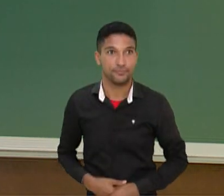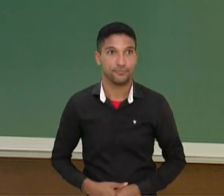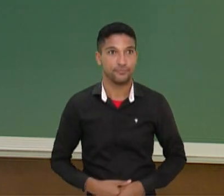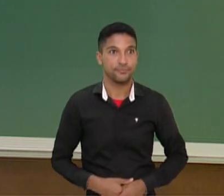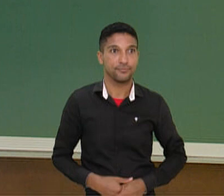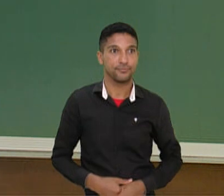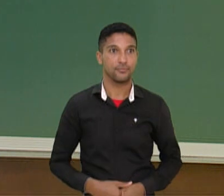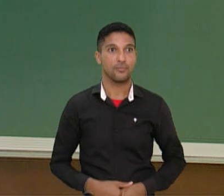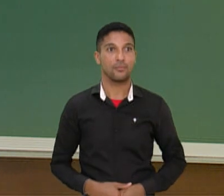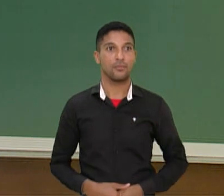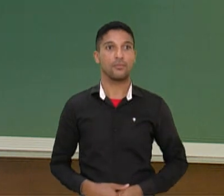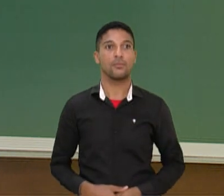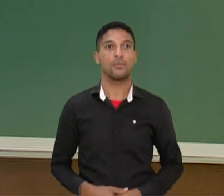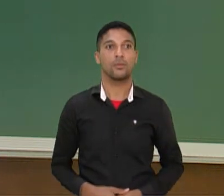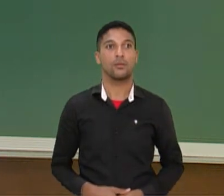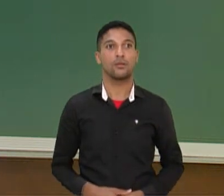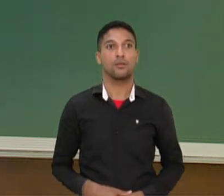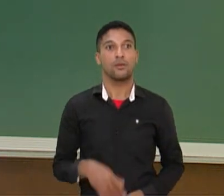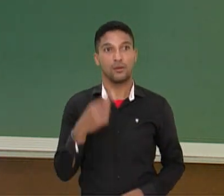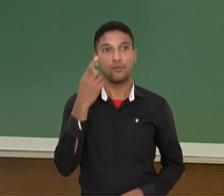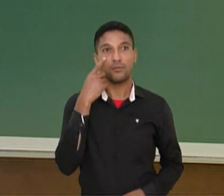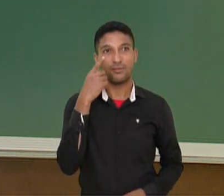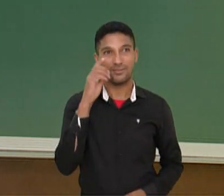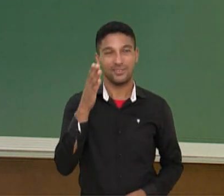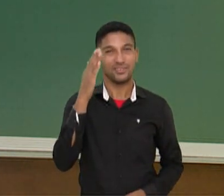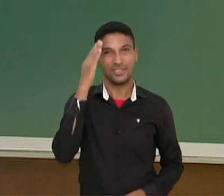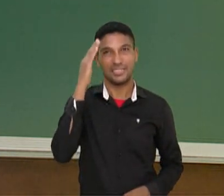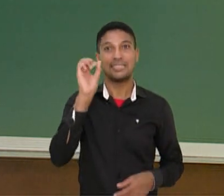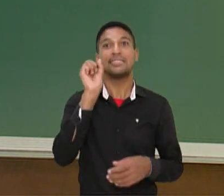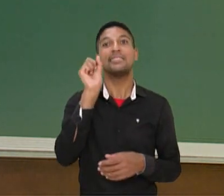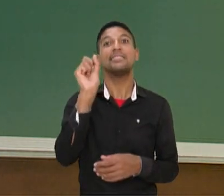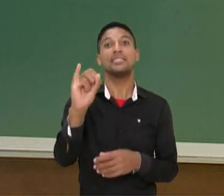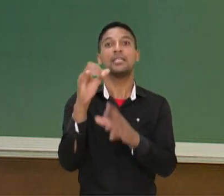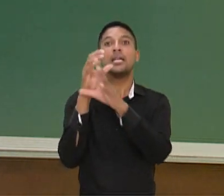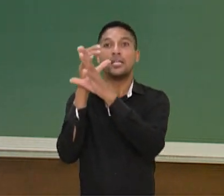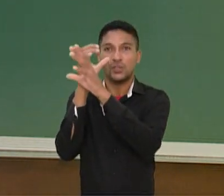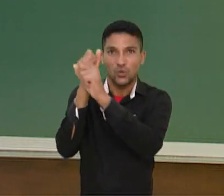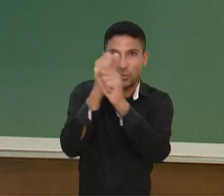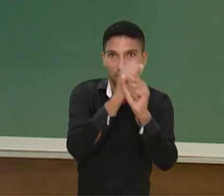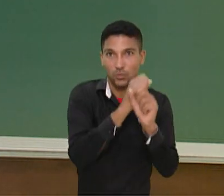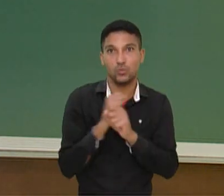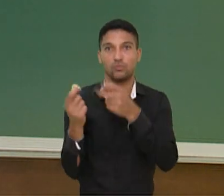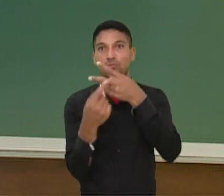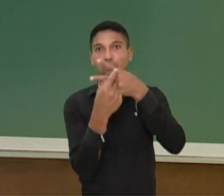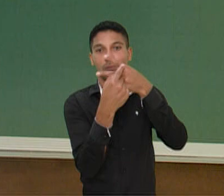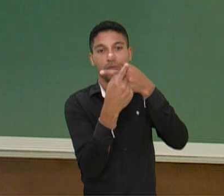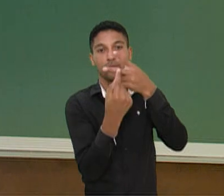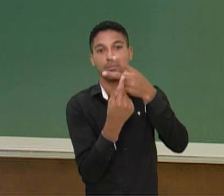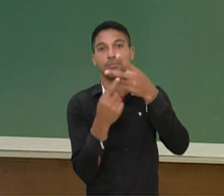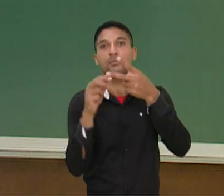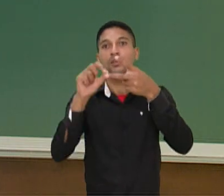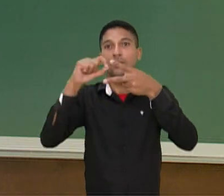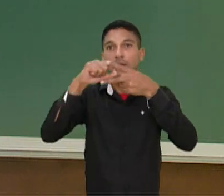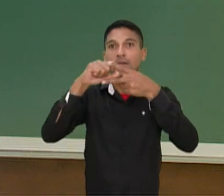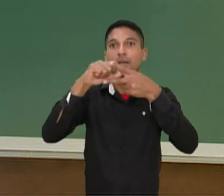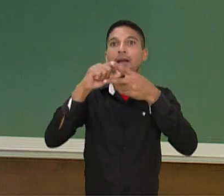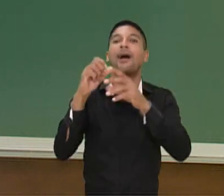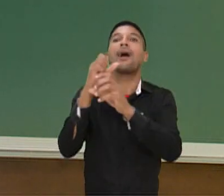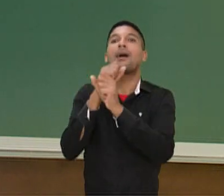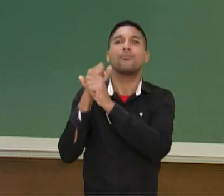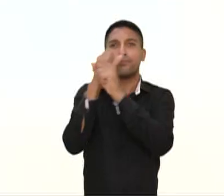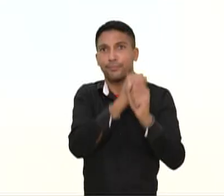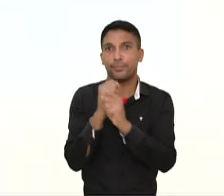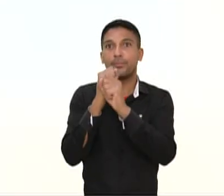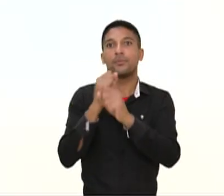cabeça. Então, beleza. Eu já sei que se eu somar todos esses caras dá 720. Então, bora lá escrever isso,